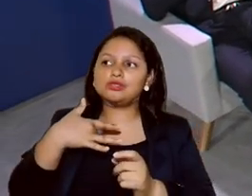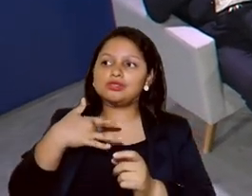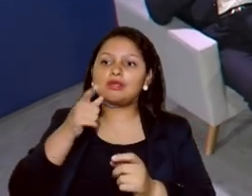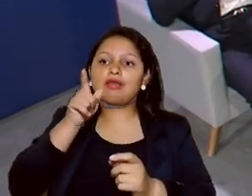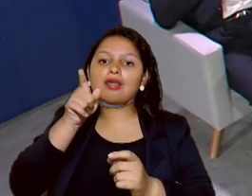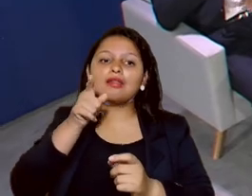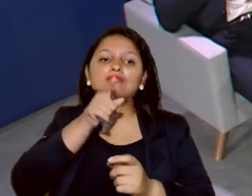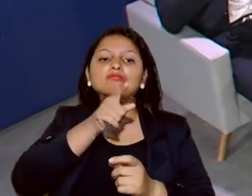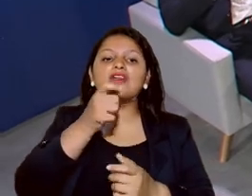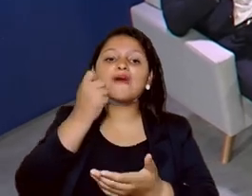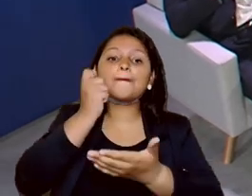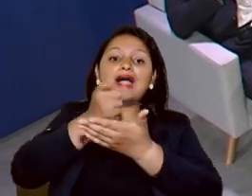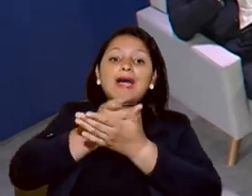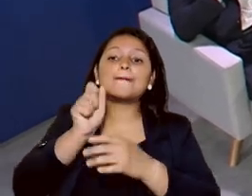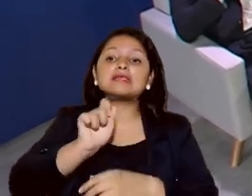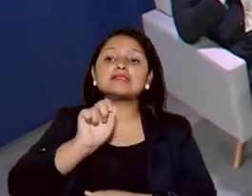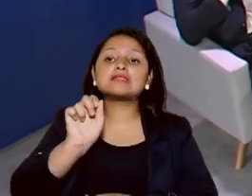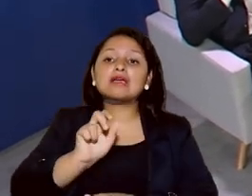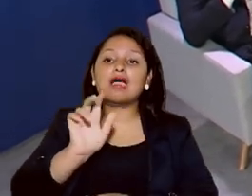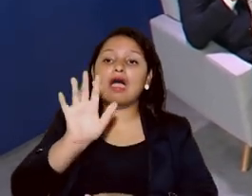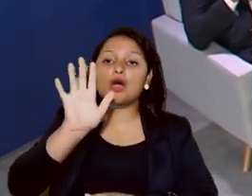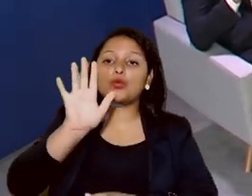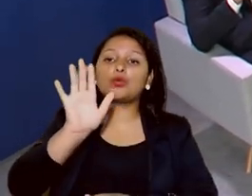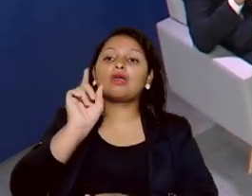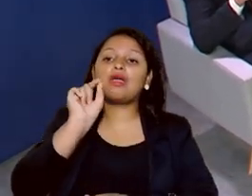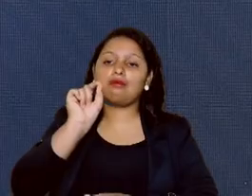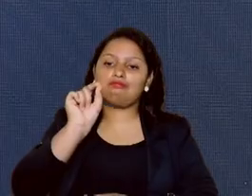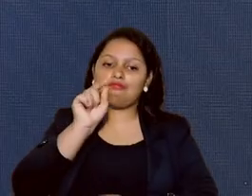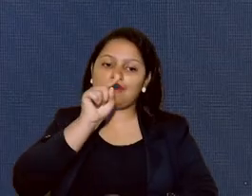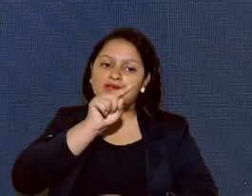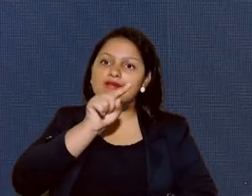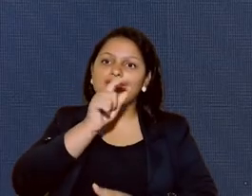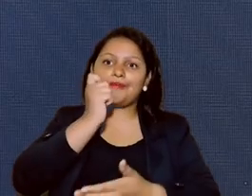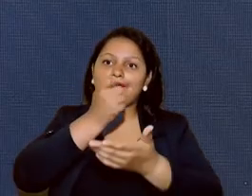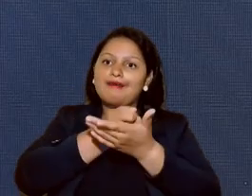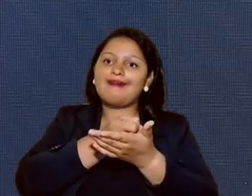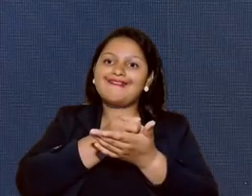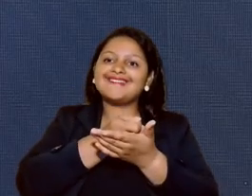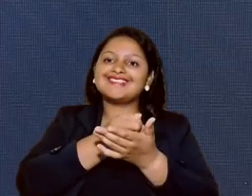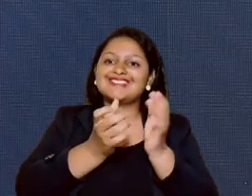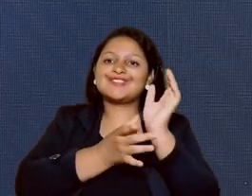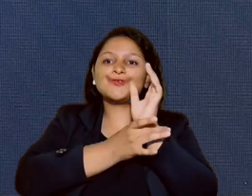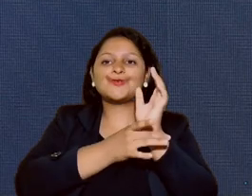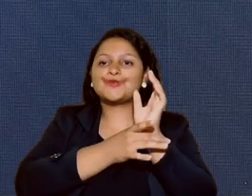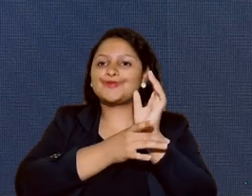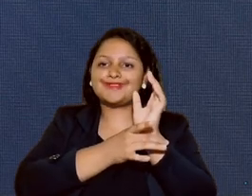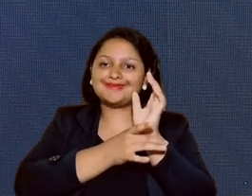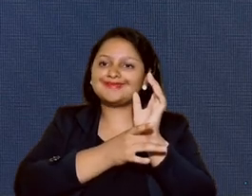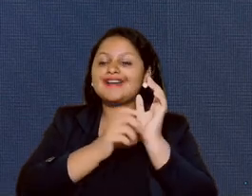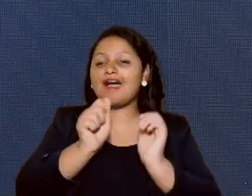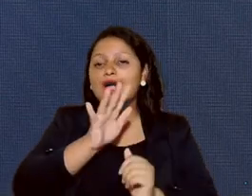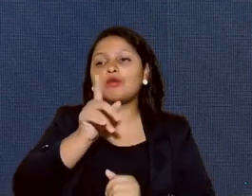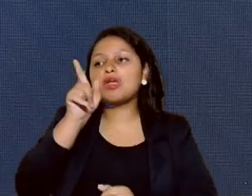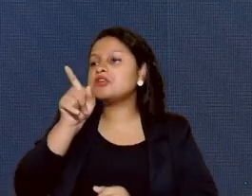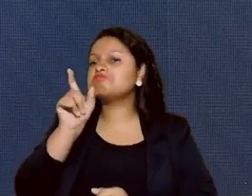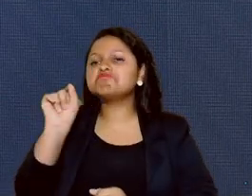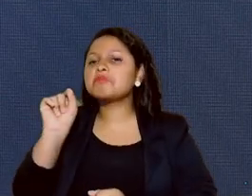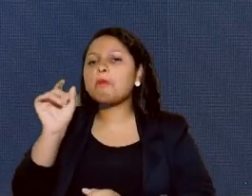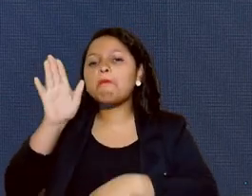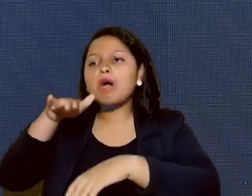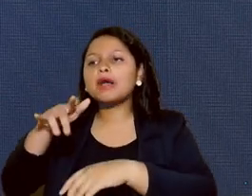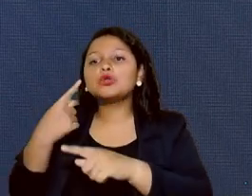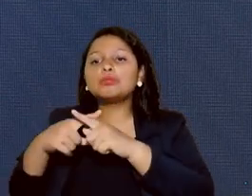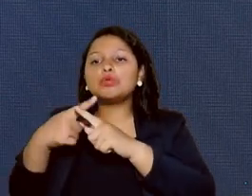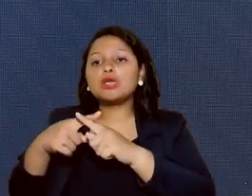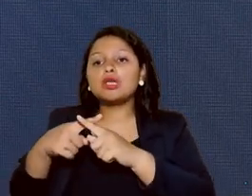então fazendo analogia é a mesma coisa para companhia uma companhia que tem um tem um tem um nível de filamento baixo tem um fluxo de caixa positivo